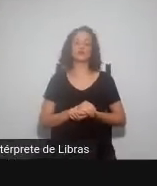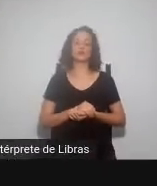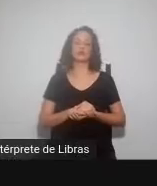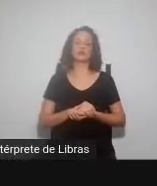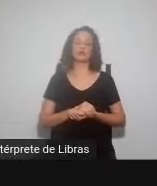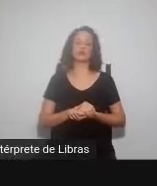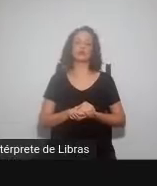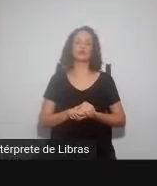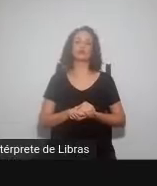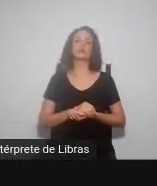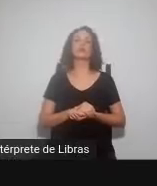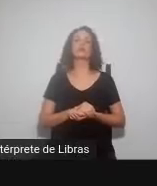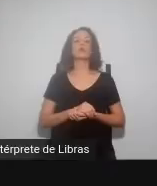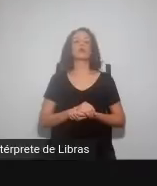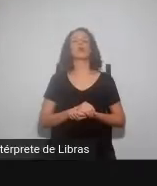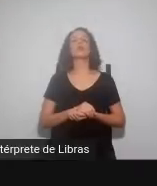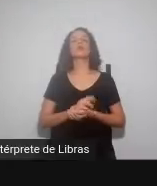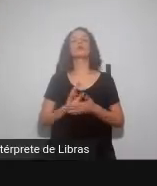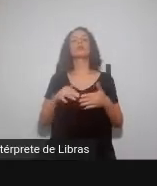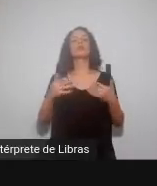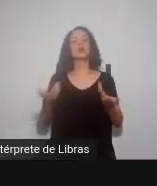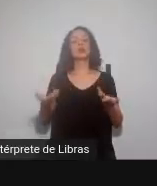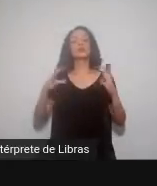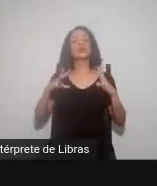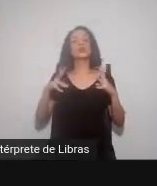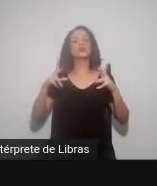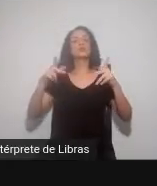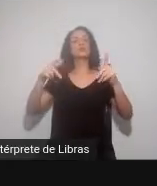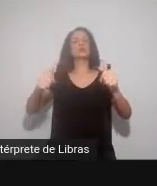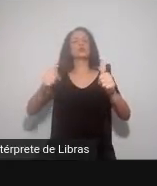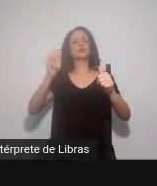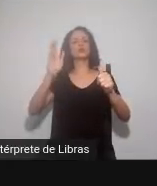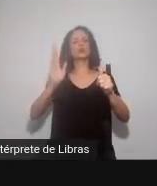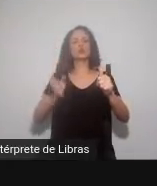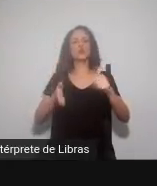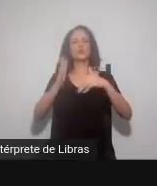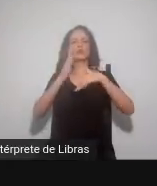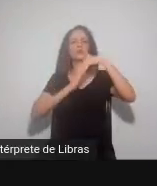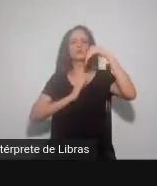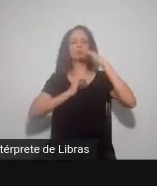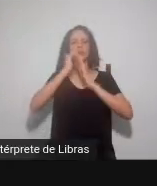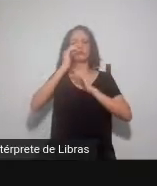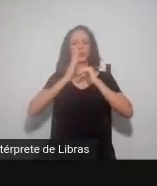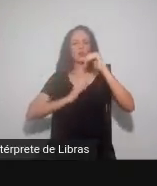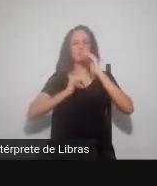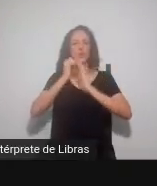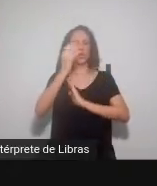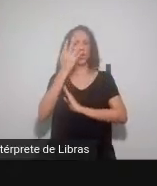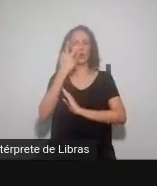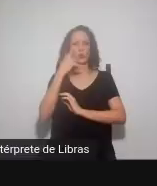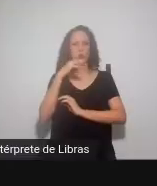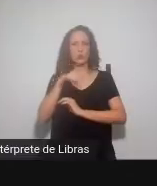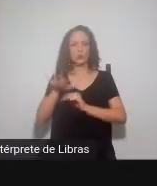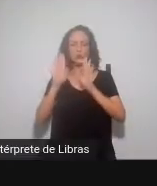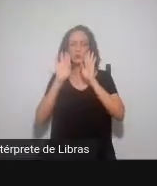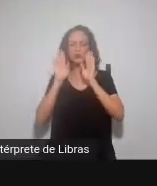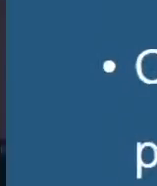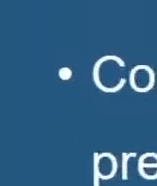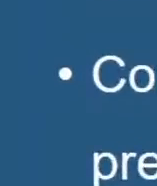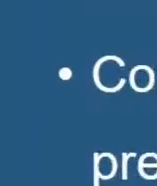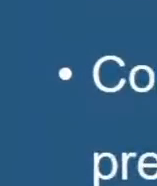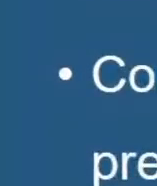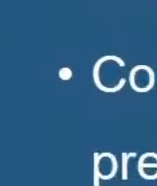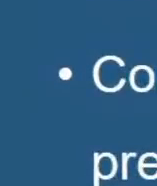Todo mundo que trabalha na educação infantil, em algum momento, ou esteve ou está às voltas